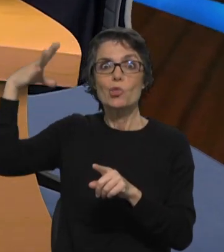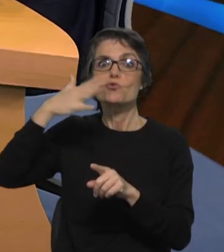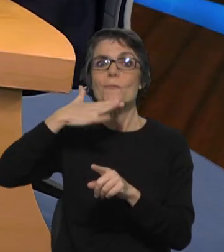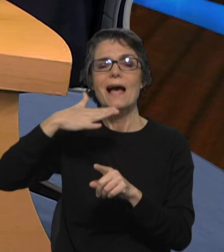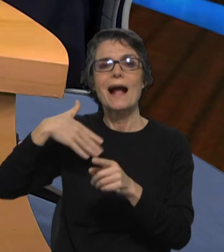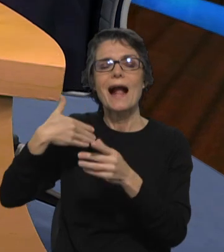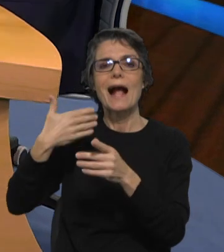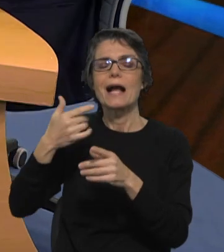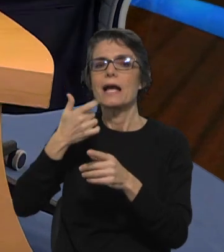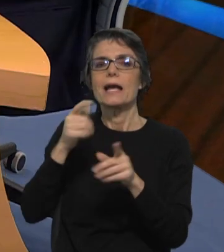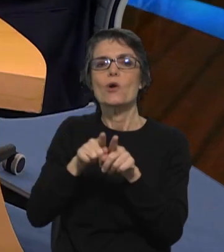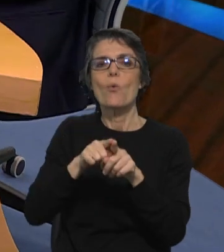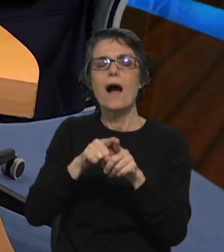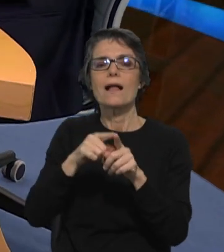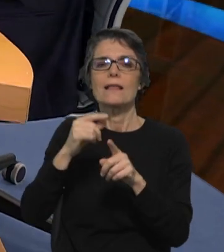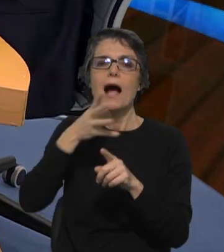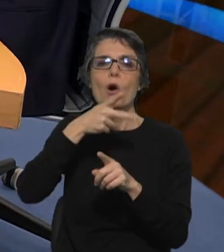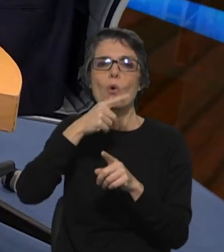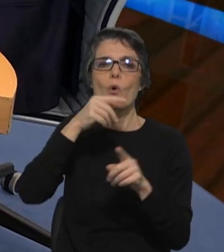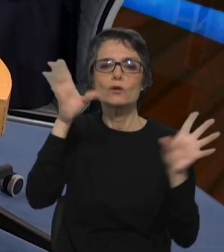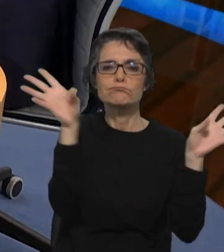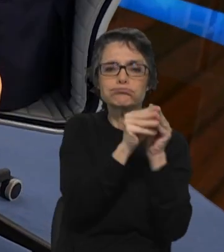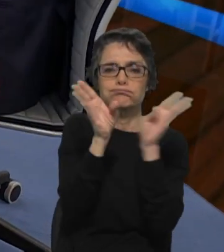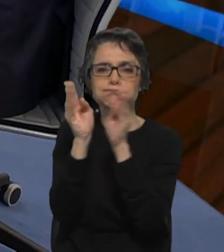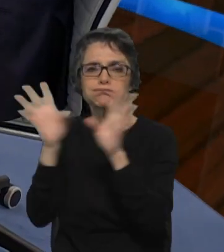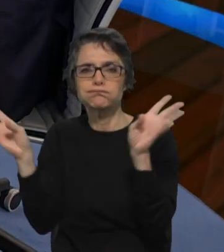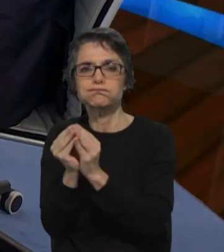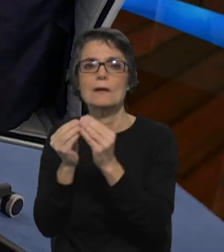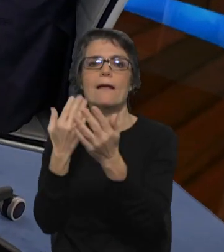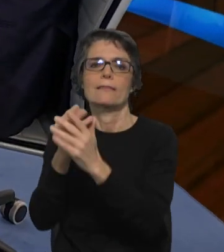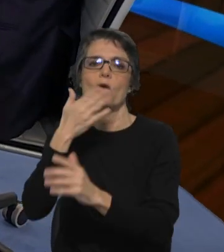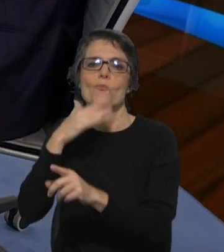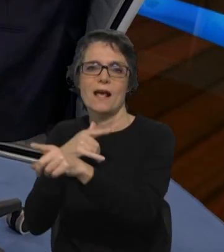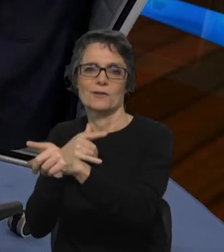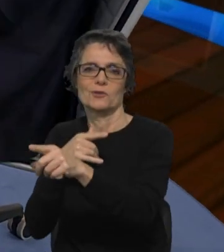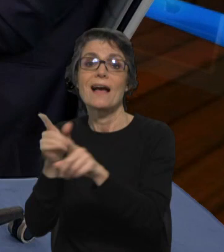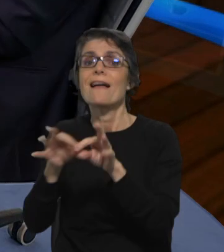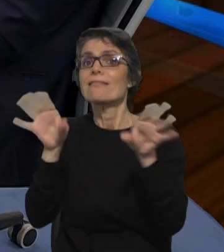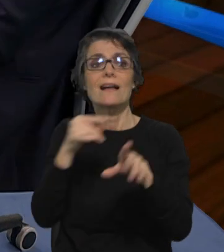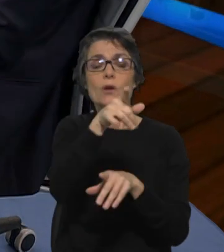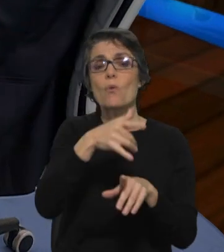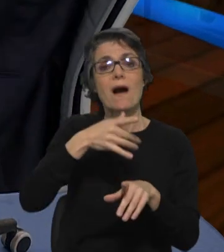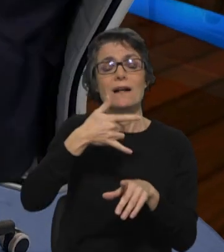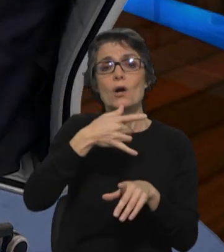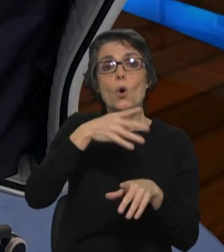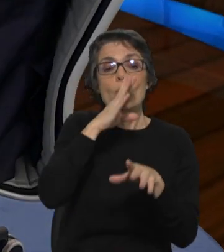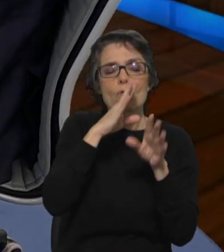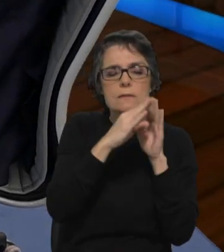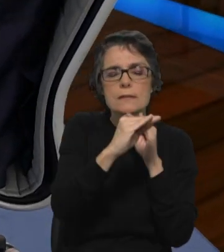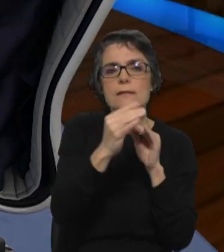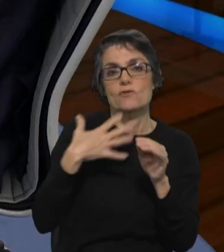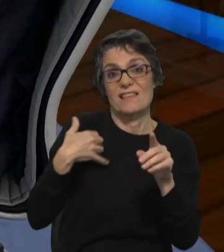cores e, portanto, de alguma maneira, de toda a paleta cromática. Também o silêncio da Sexta-feira Santa não é uma ausência de som, é um excesso de